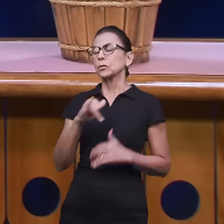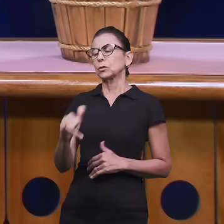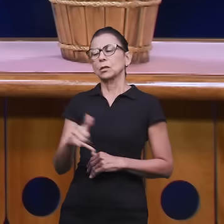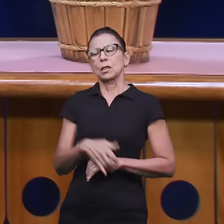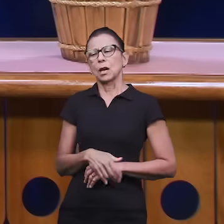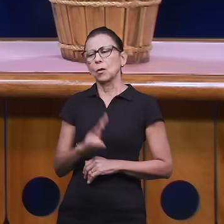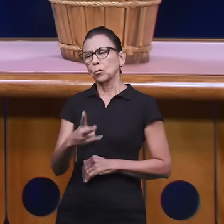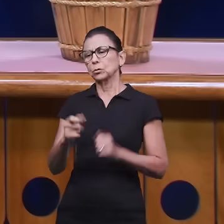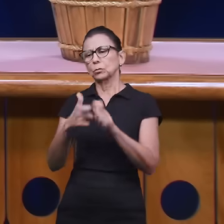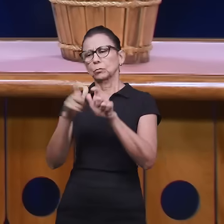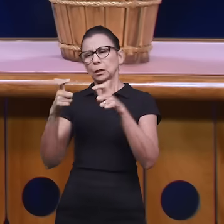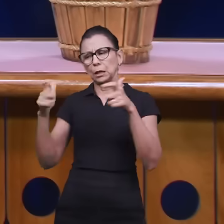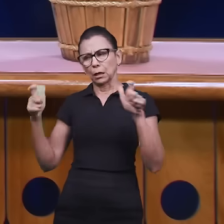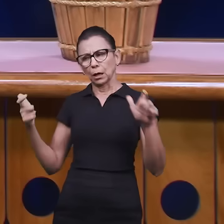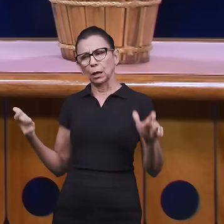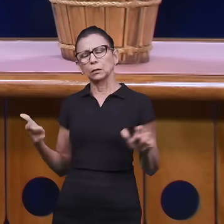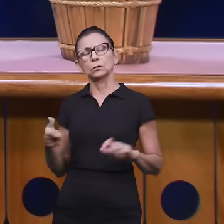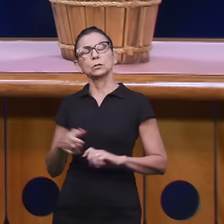muita gente.